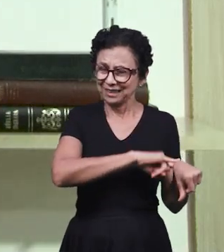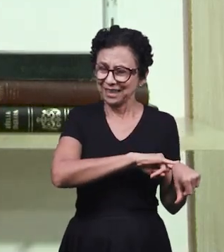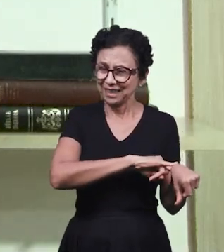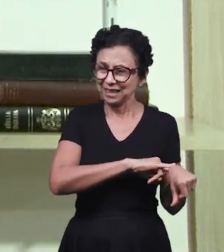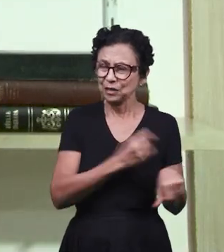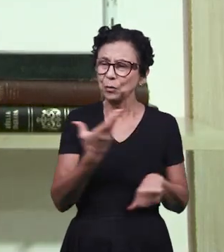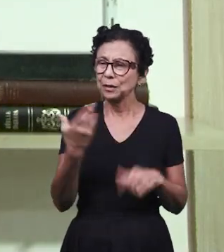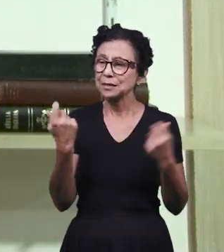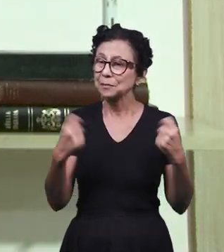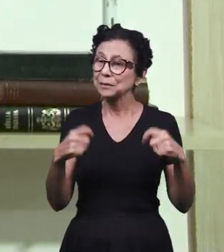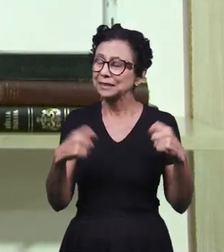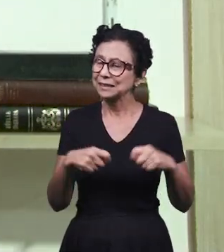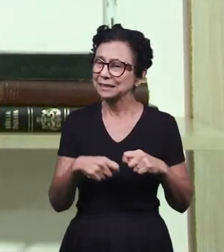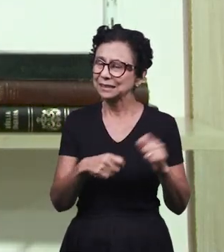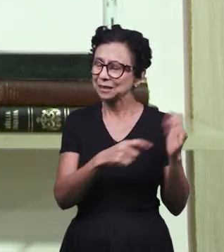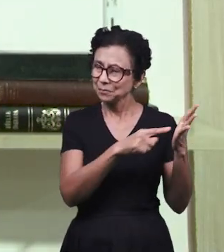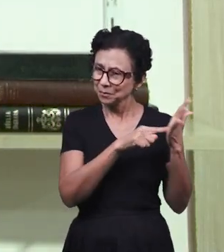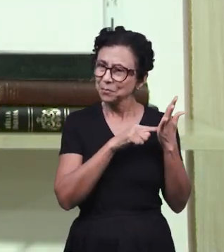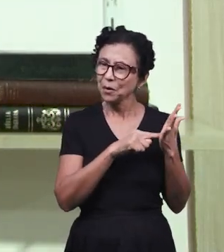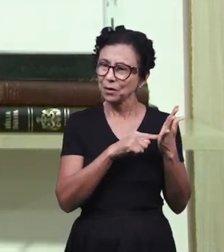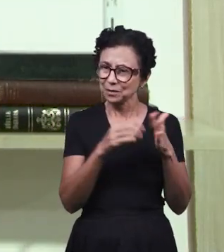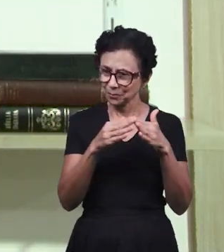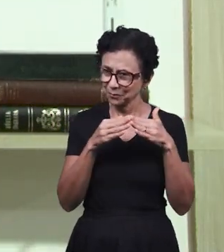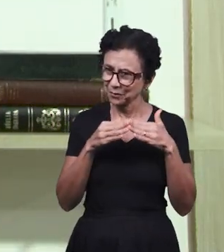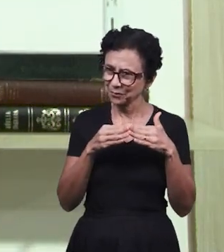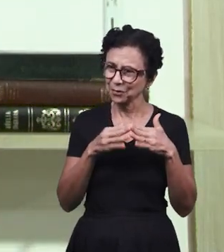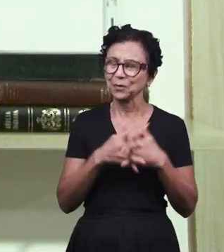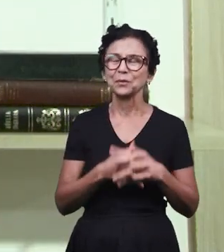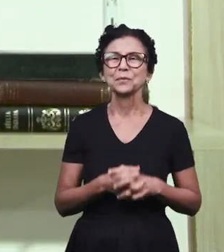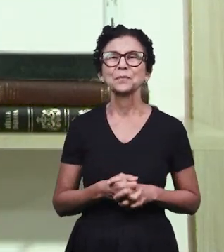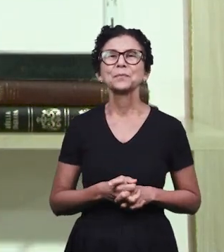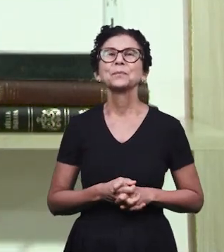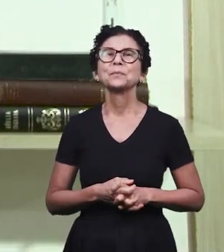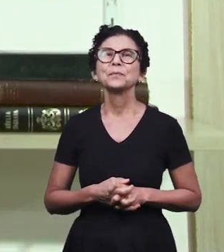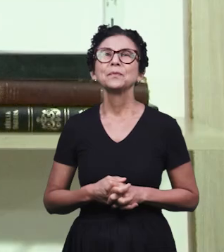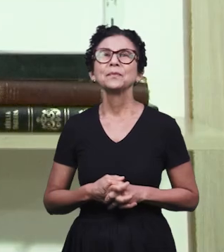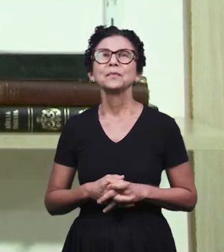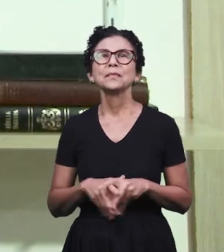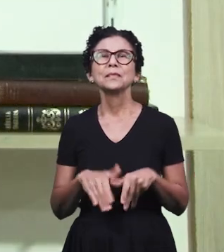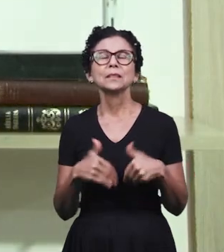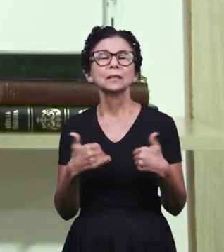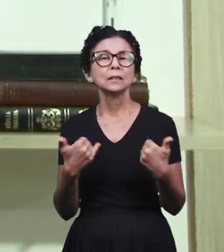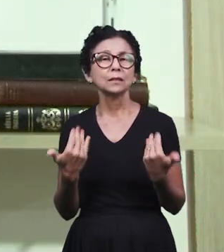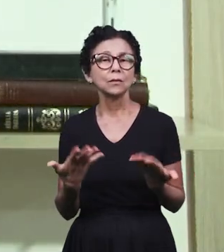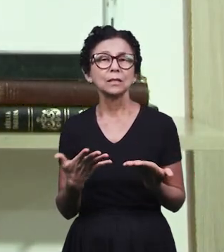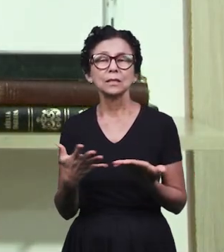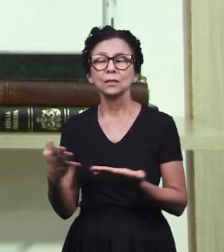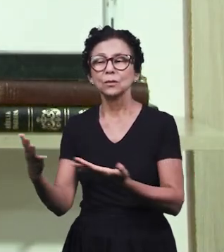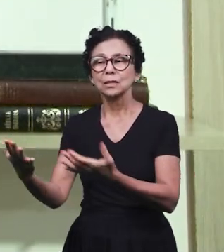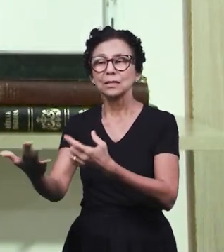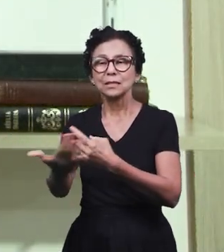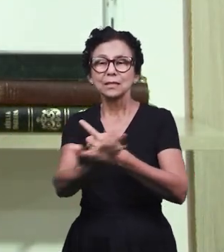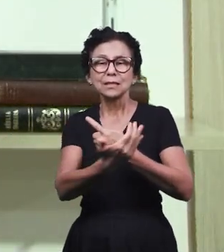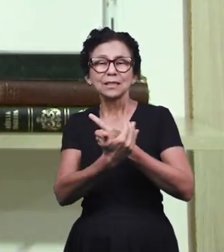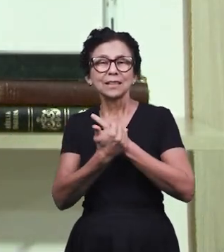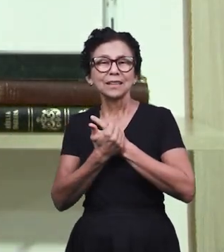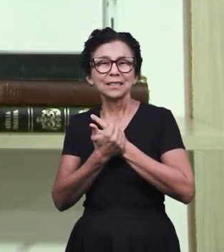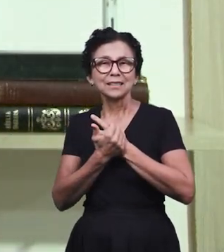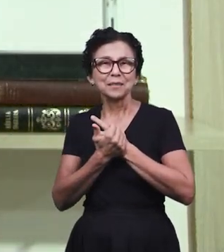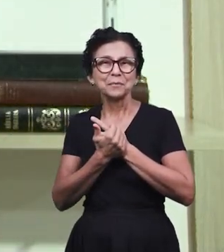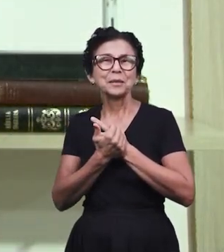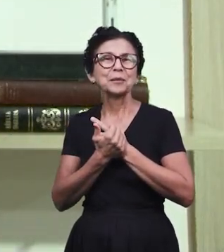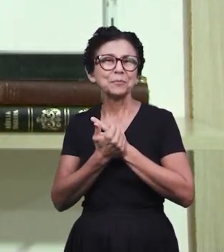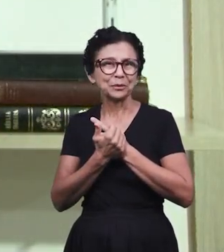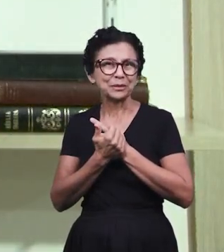que você precisa? Aponta para mim, por favor. Então, dessa forma, nós acolhemos os irmãos e sanamos a necessidade que ele